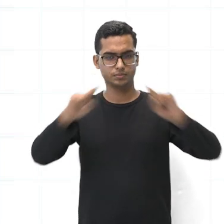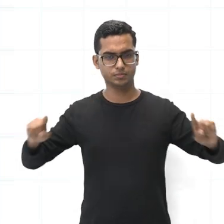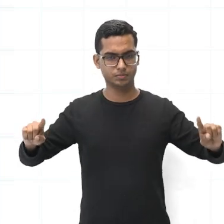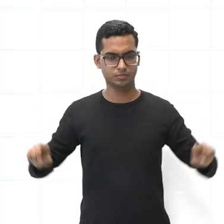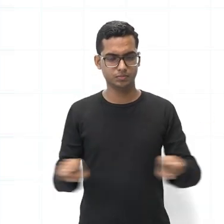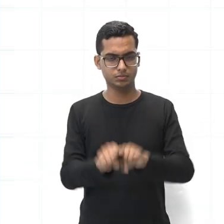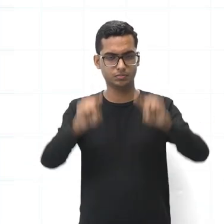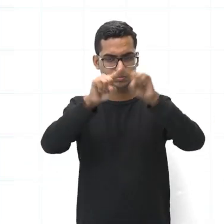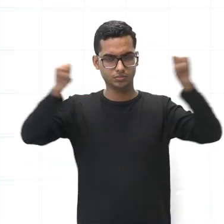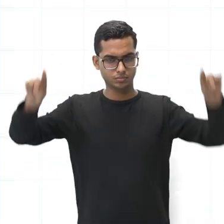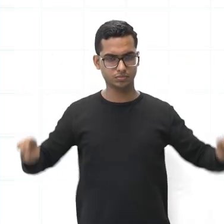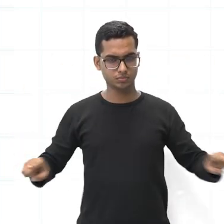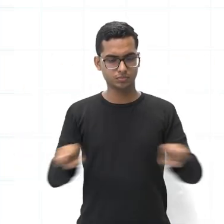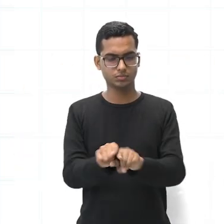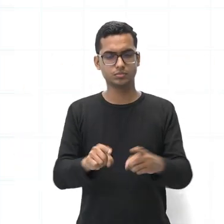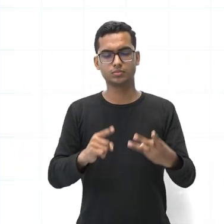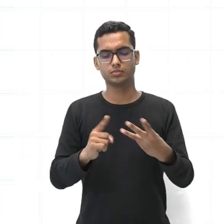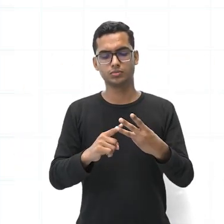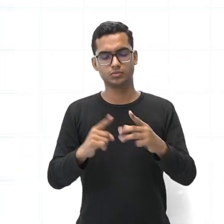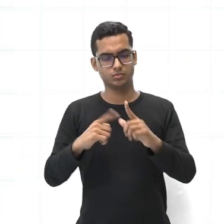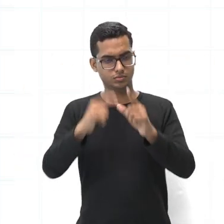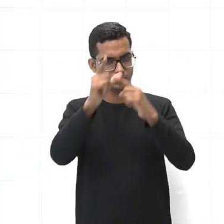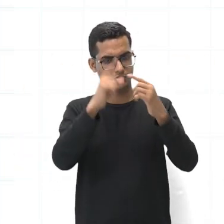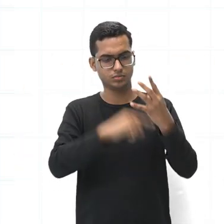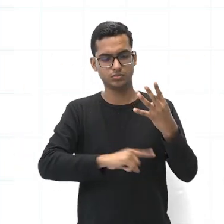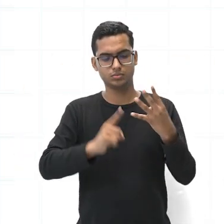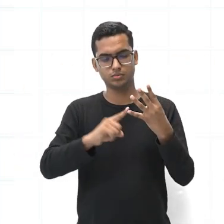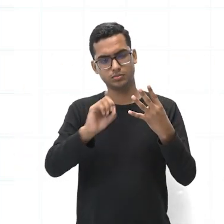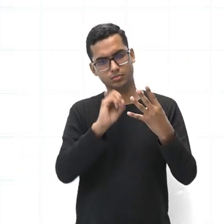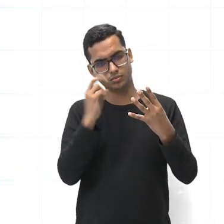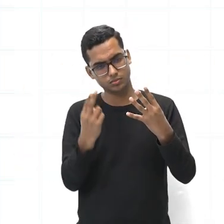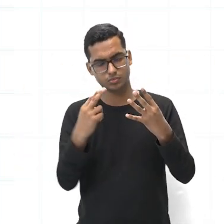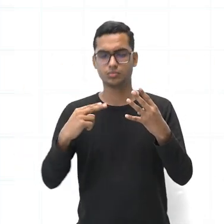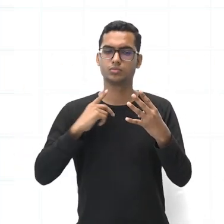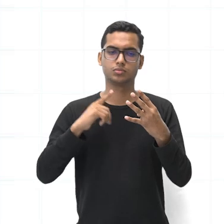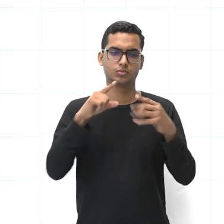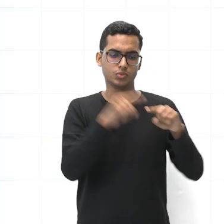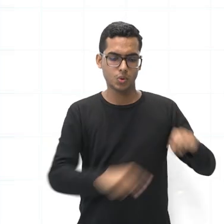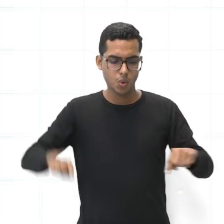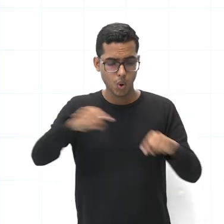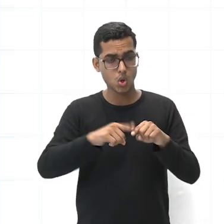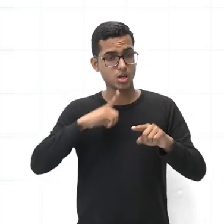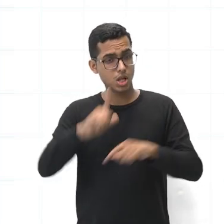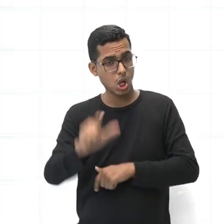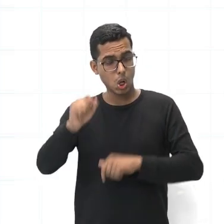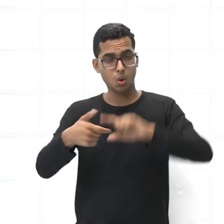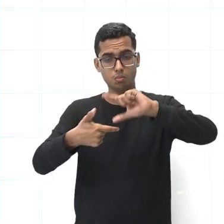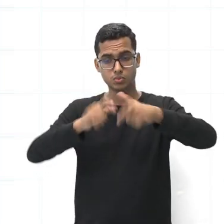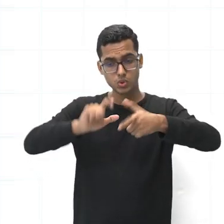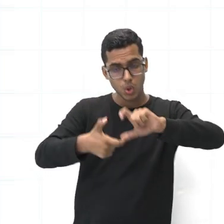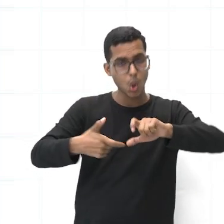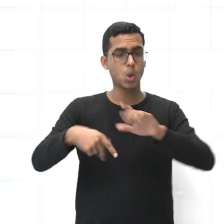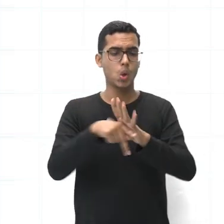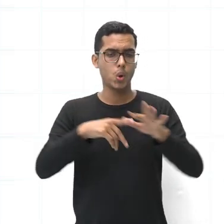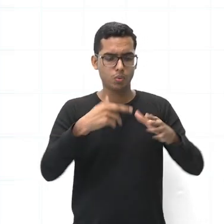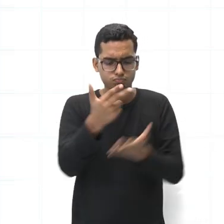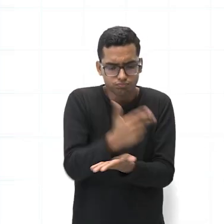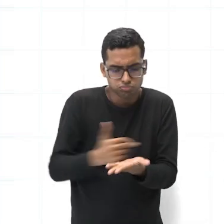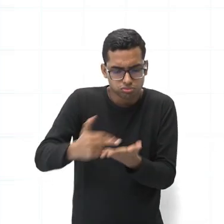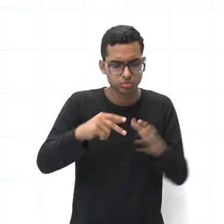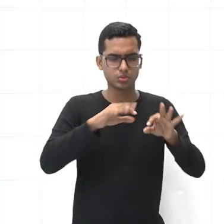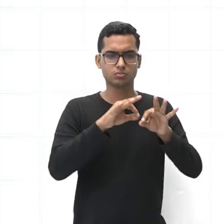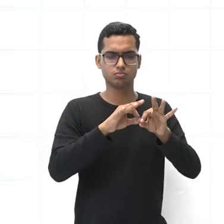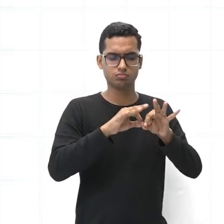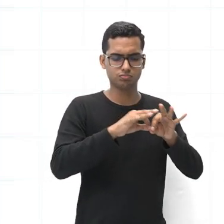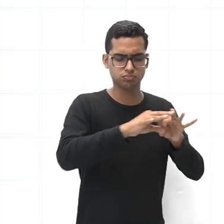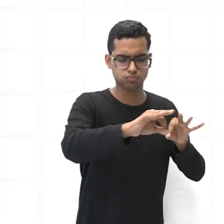ou círculo, que ele começa desenhando uma forma geométrica escolhida aí, né, no chão, com até 3 jogadores. E